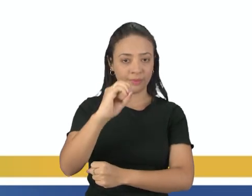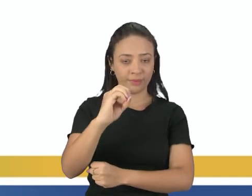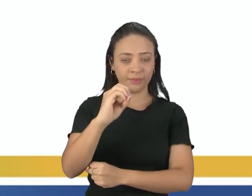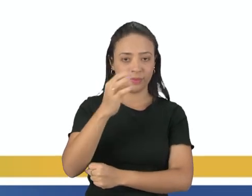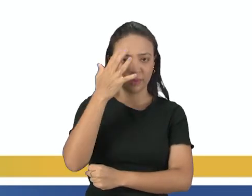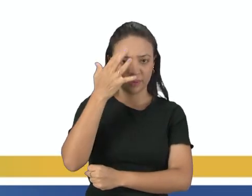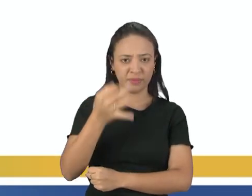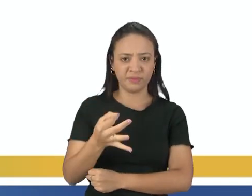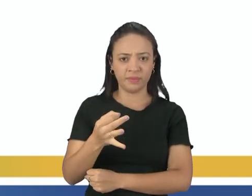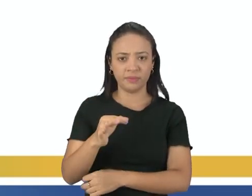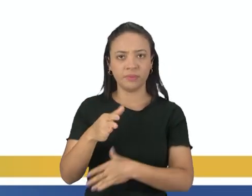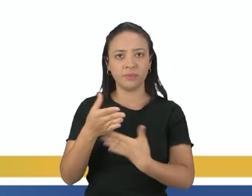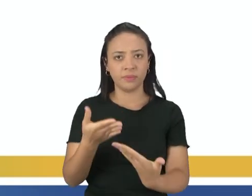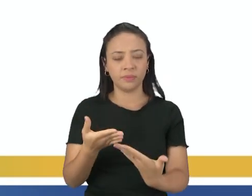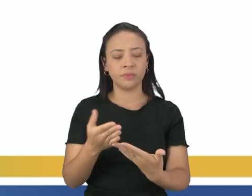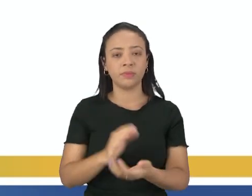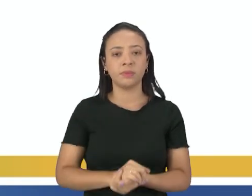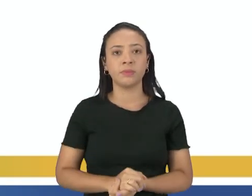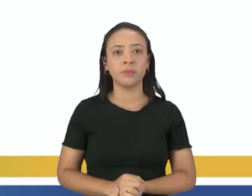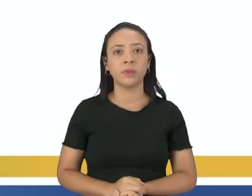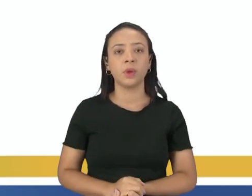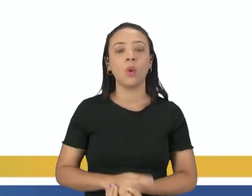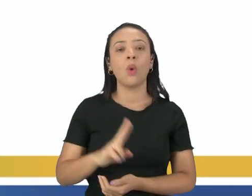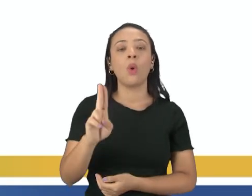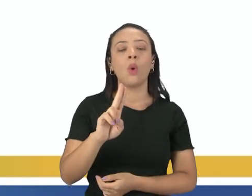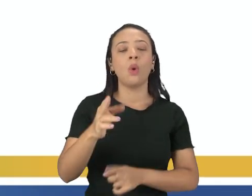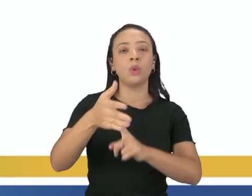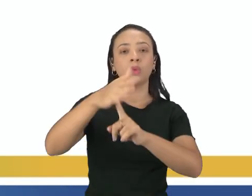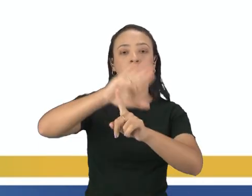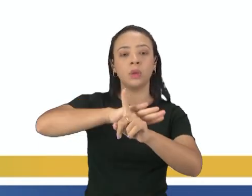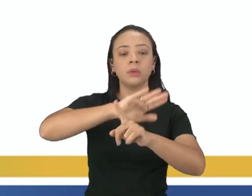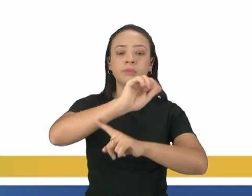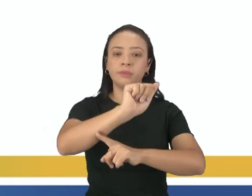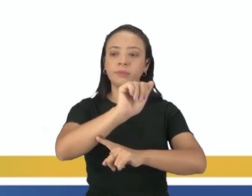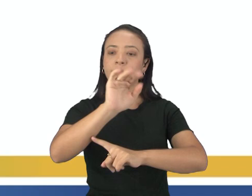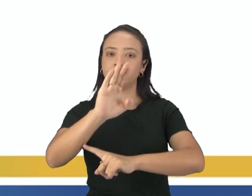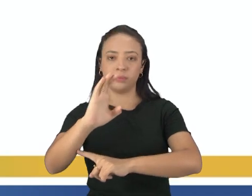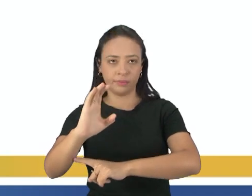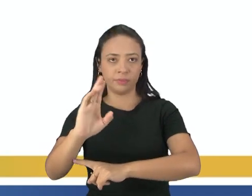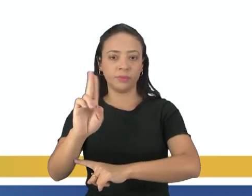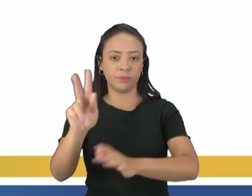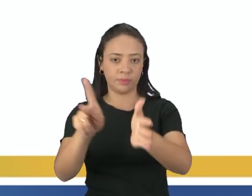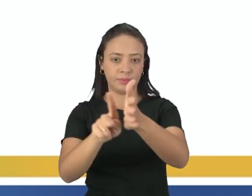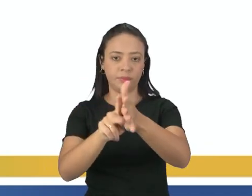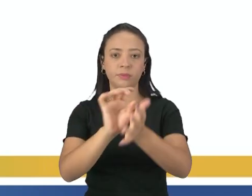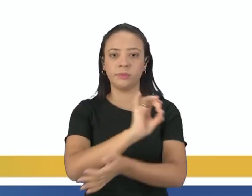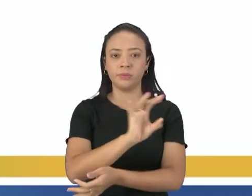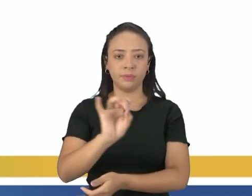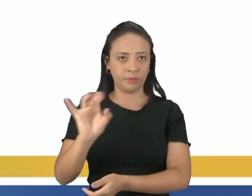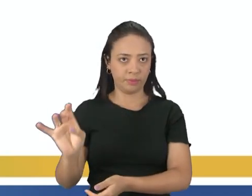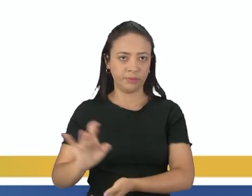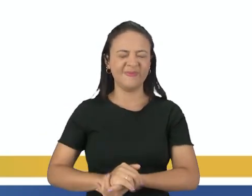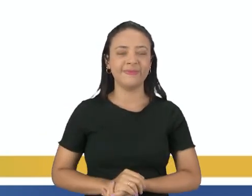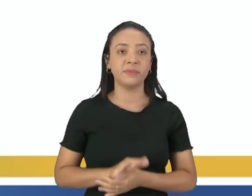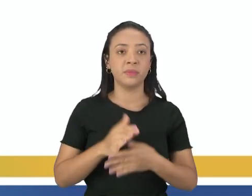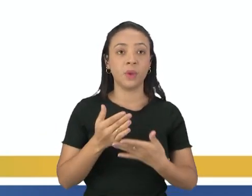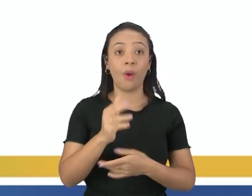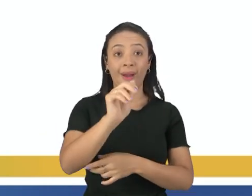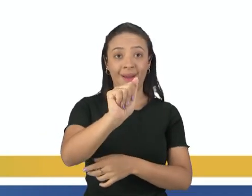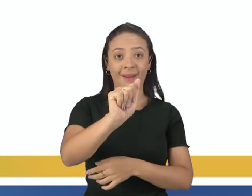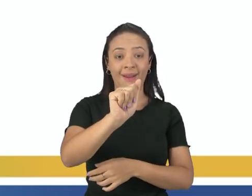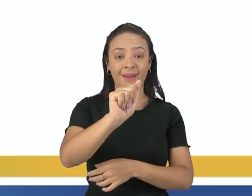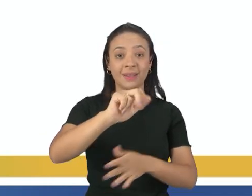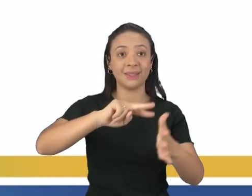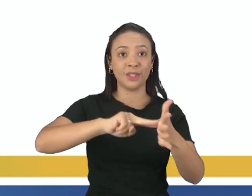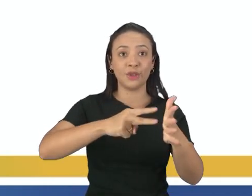40, certo? Chamando os lados aí de A, B e C. Muito bem, fazendo A igual à